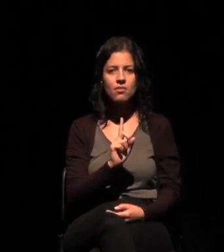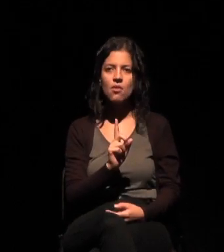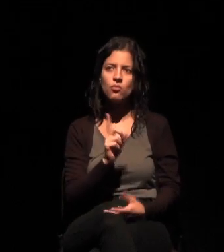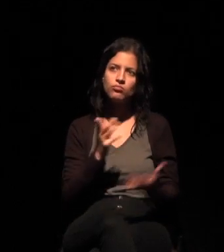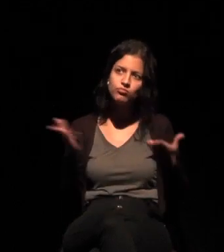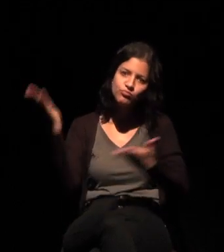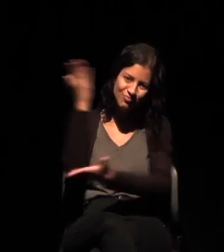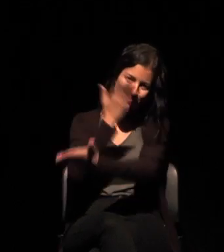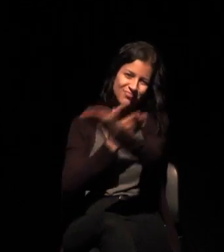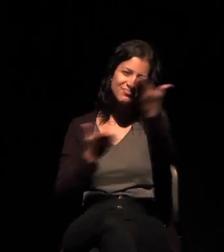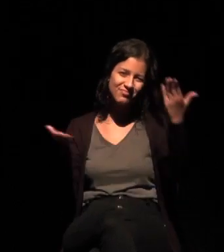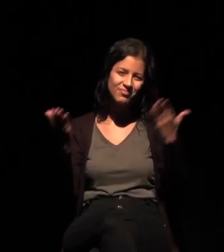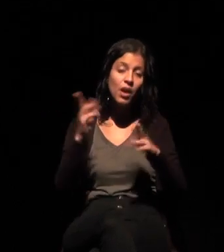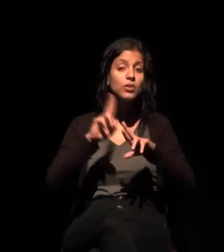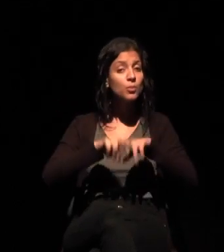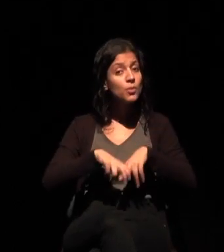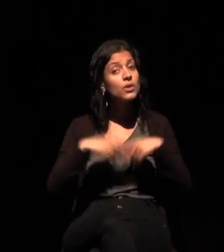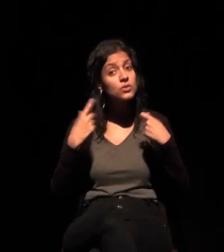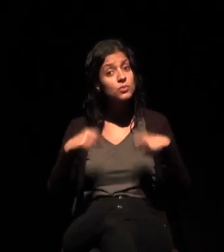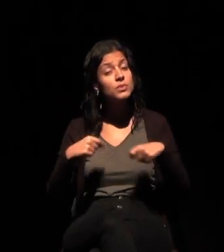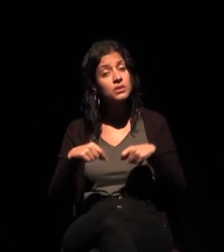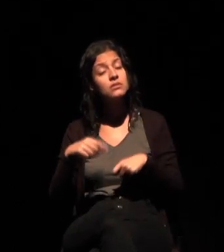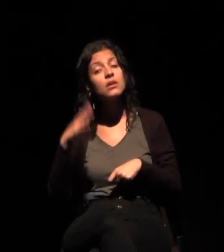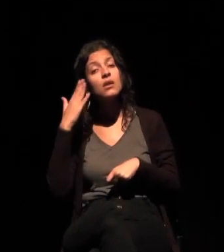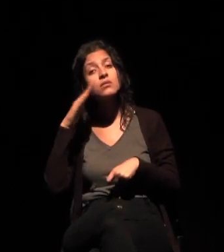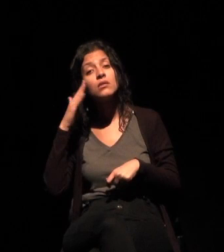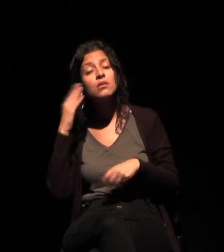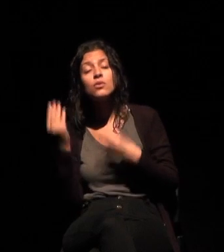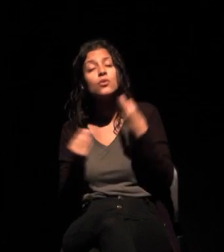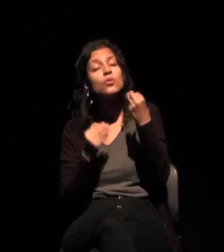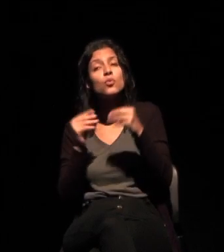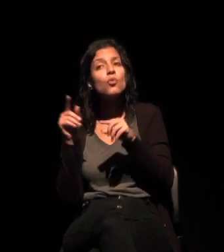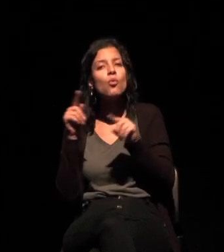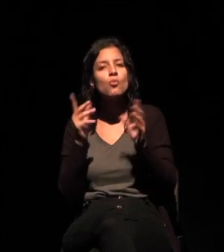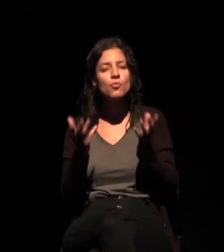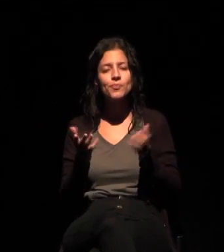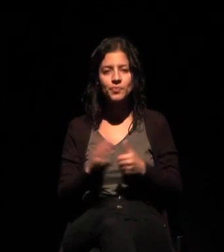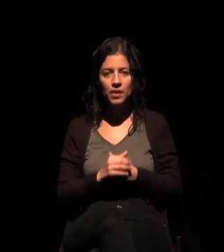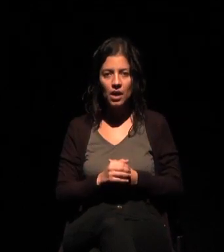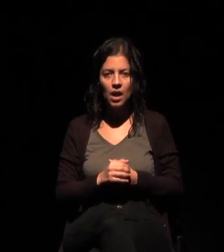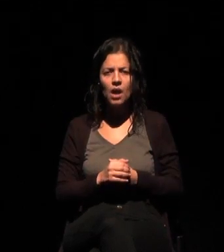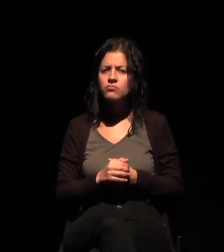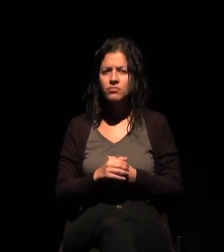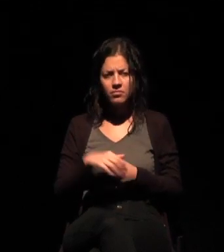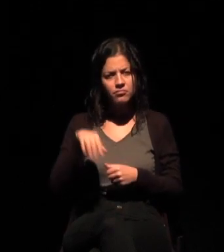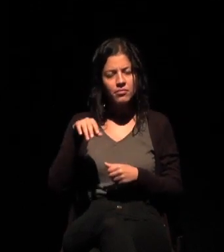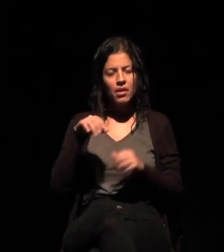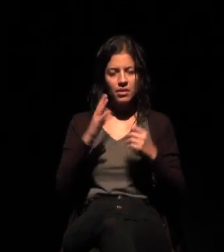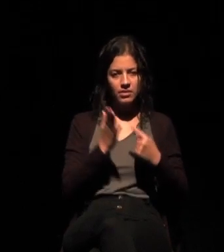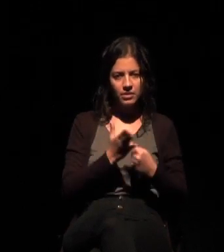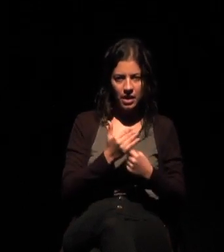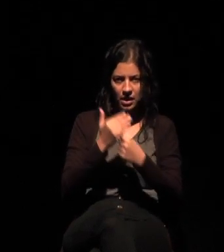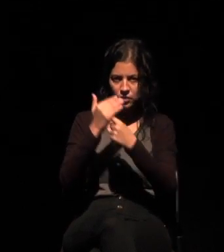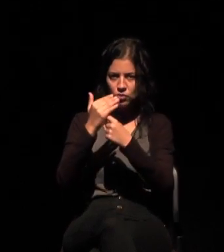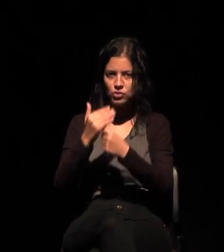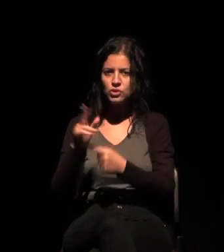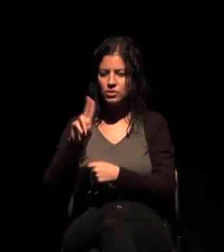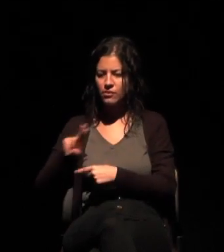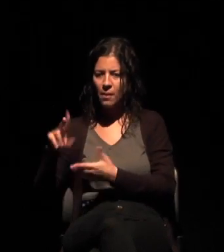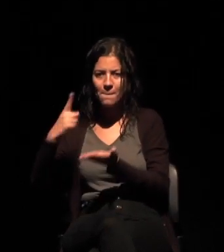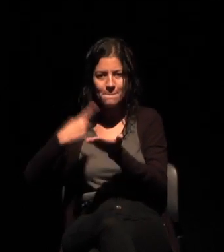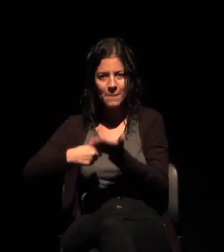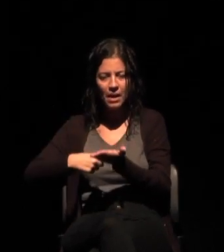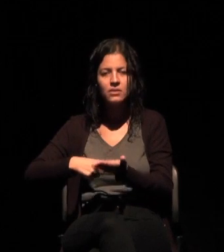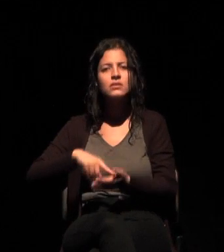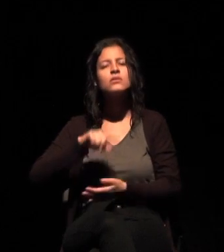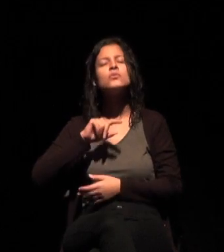essas questões este parque tem de facto é procuravam aquilo que usará título à nossa apresentação